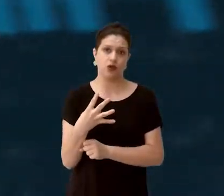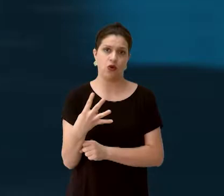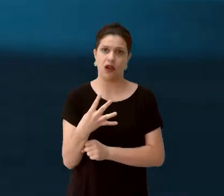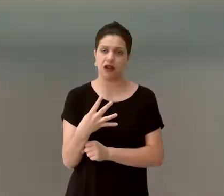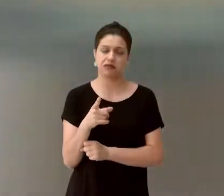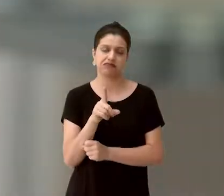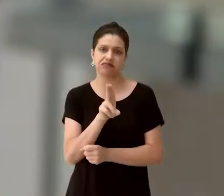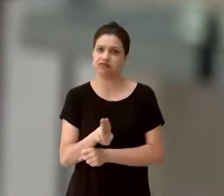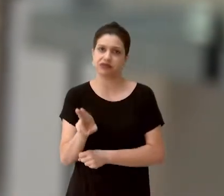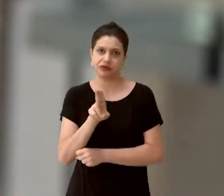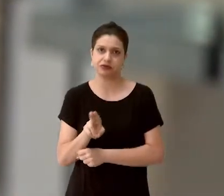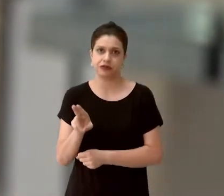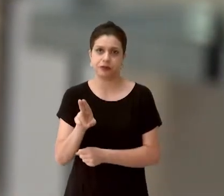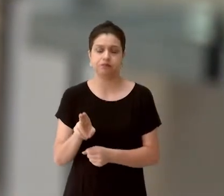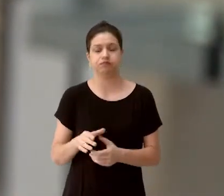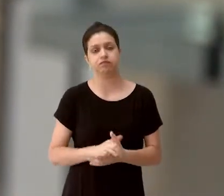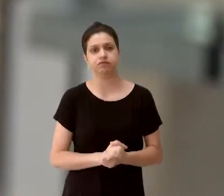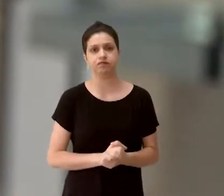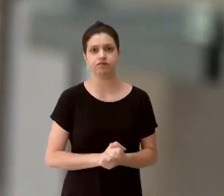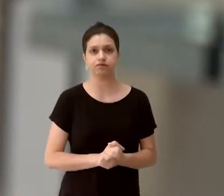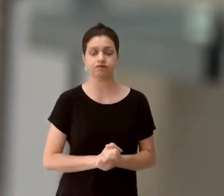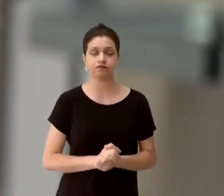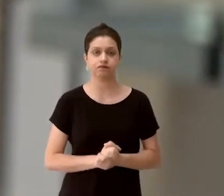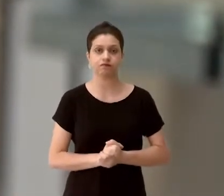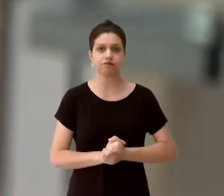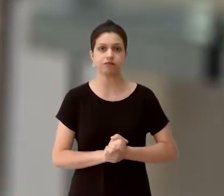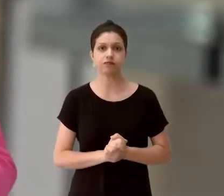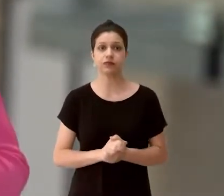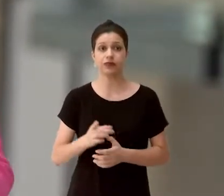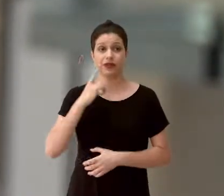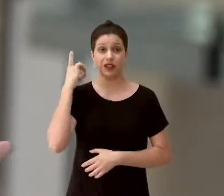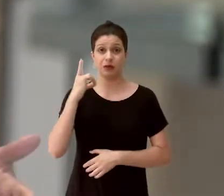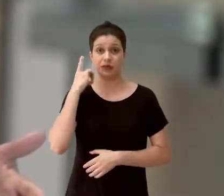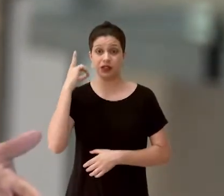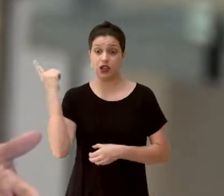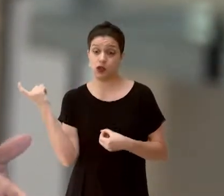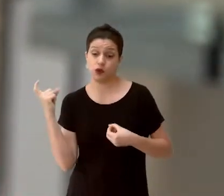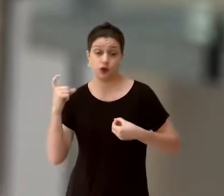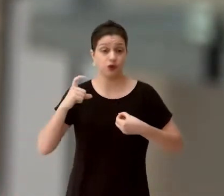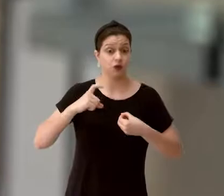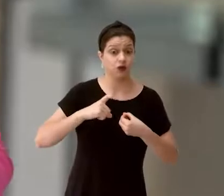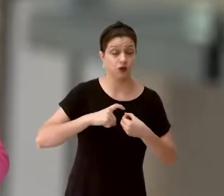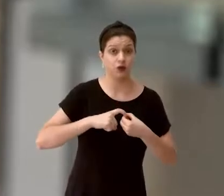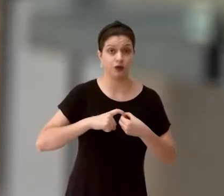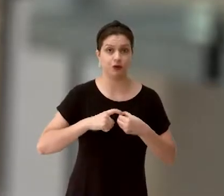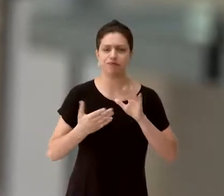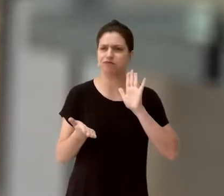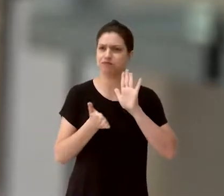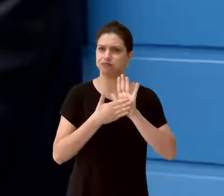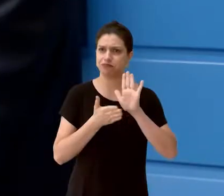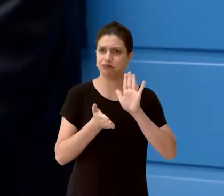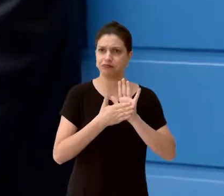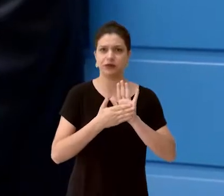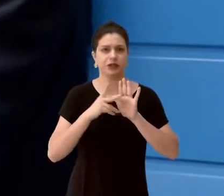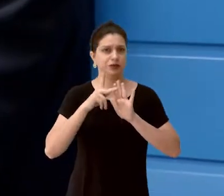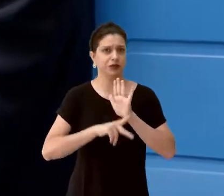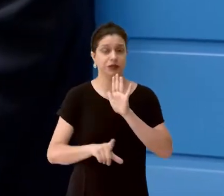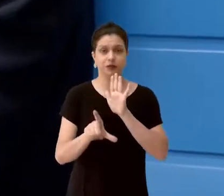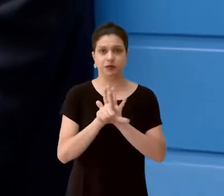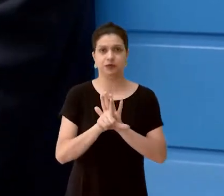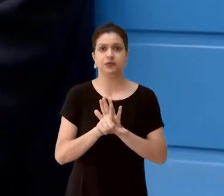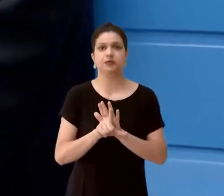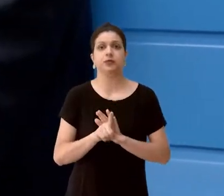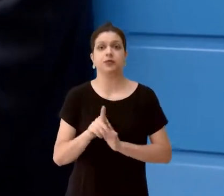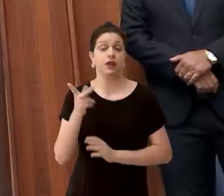desuso. Os parlamentares retornaram do recesso com muitas propostas em projeto de lei. O deputado